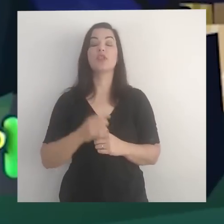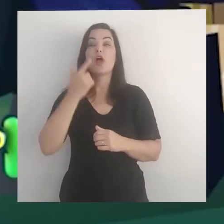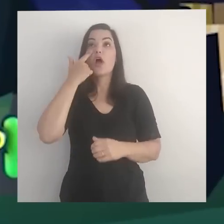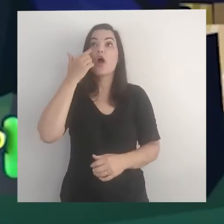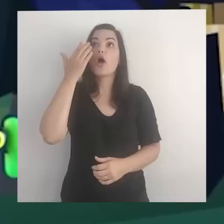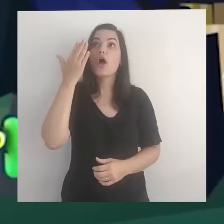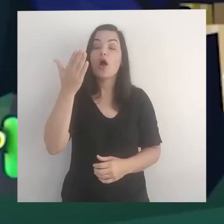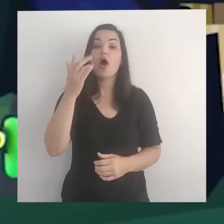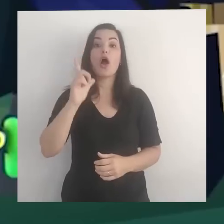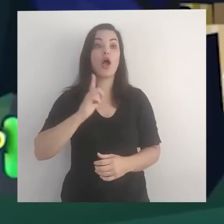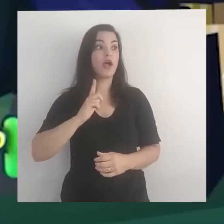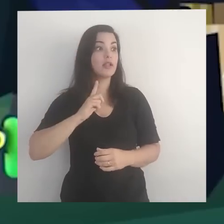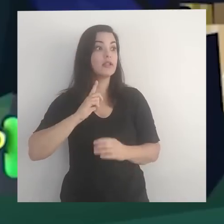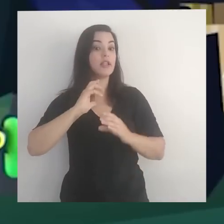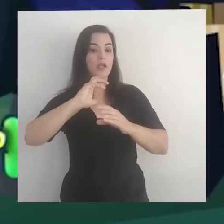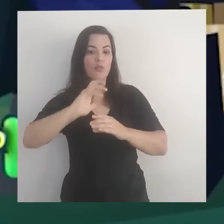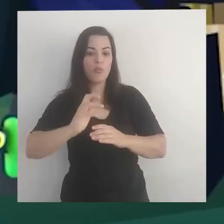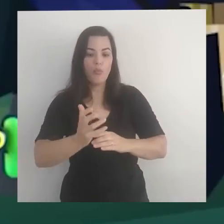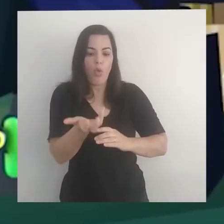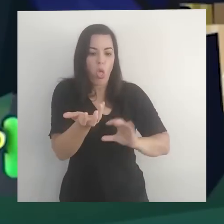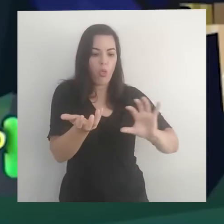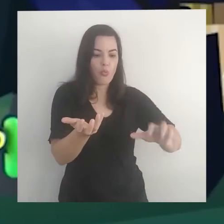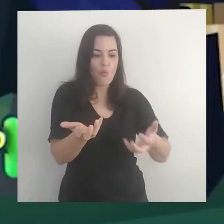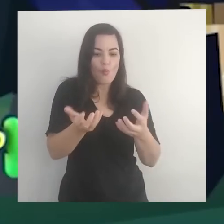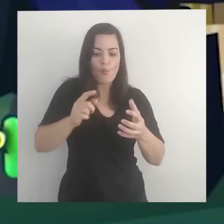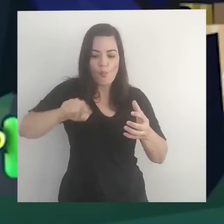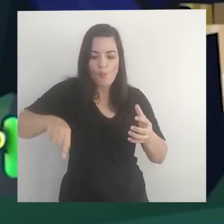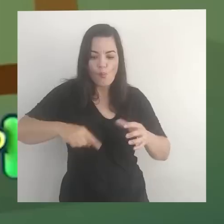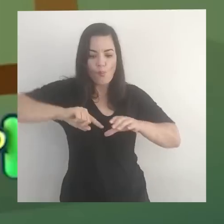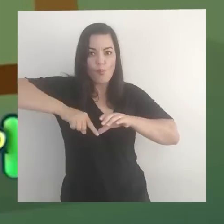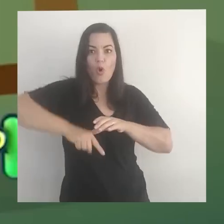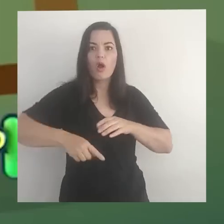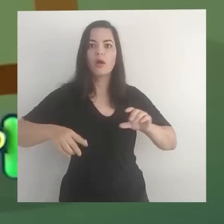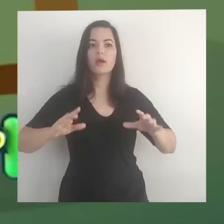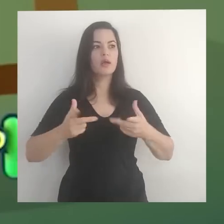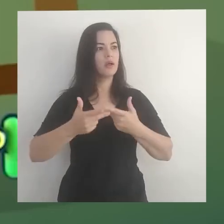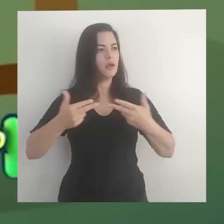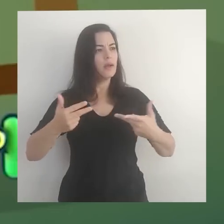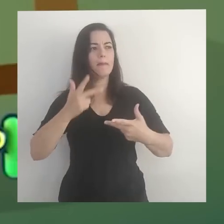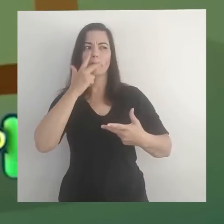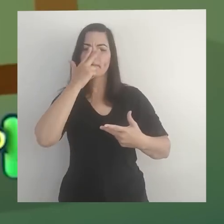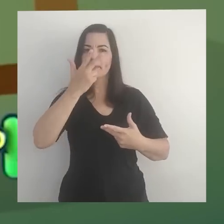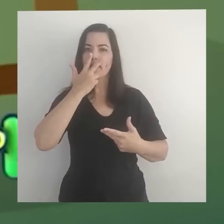Olha, tem buracos em Marte. Acho que são piscinas.